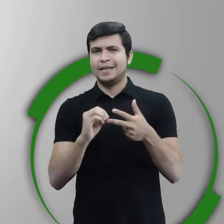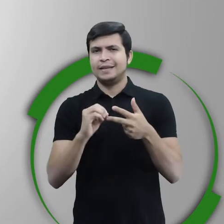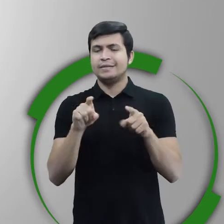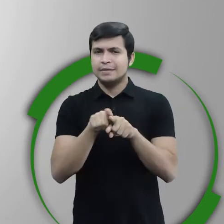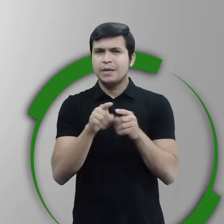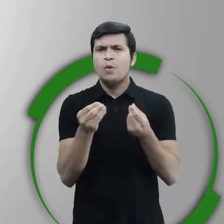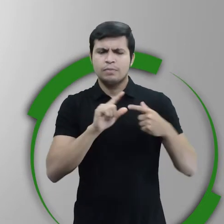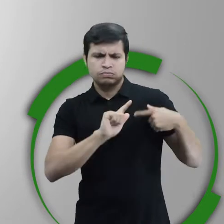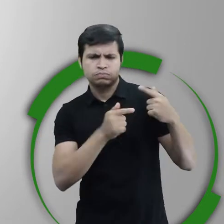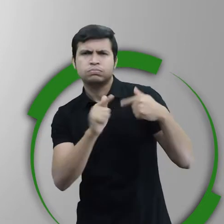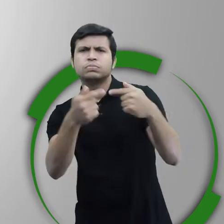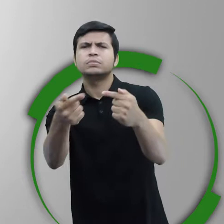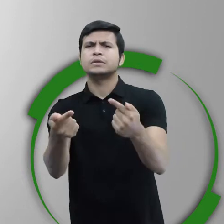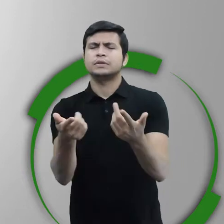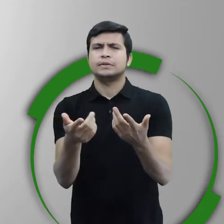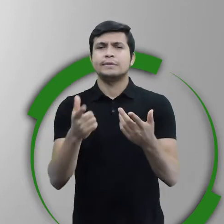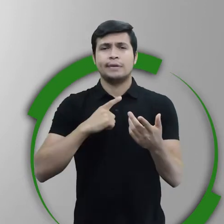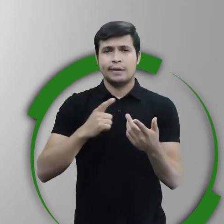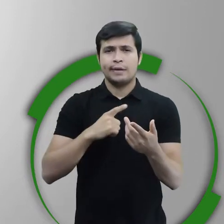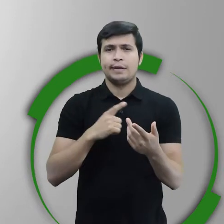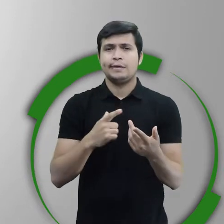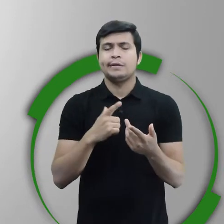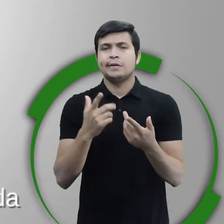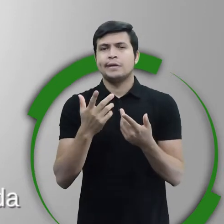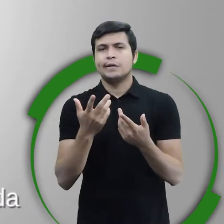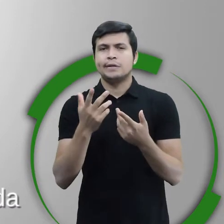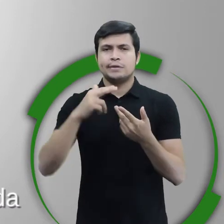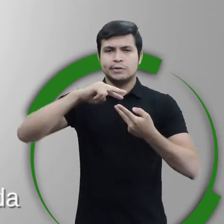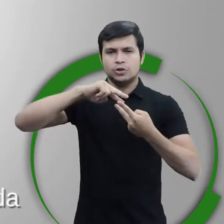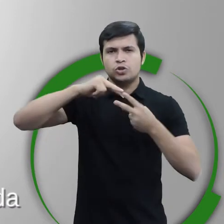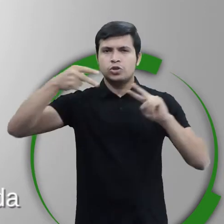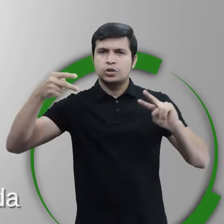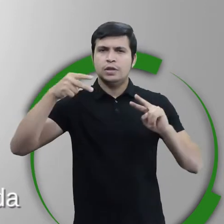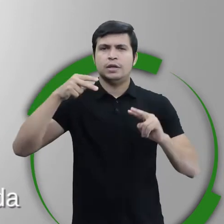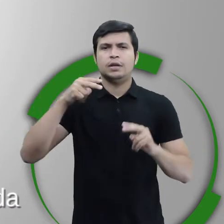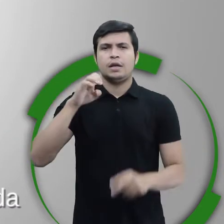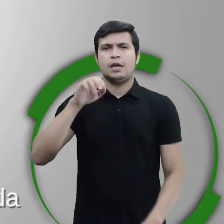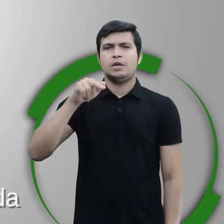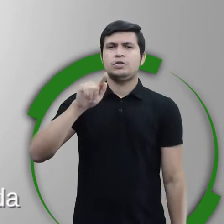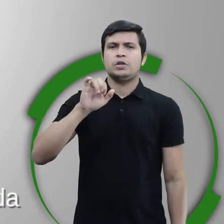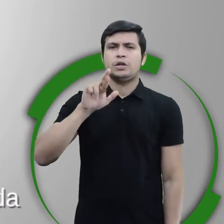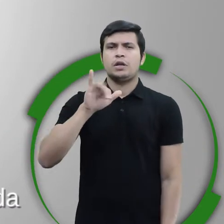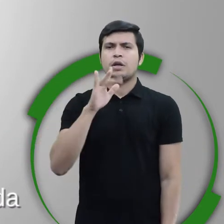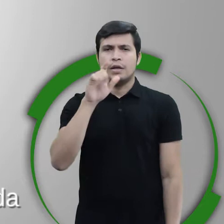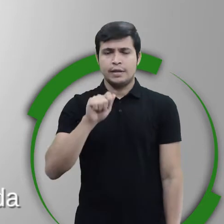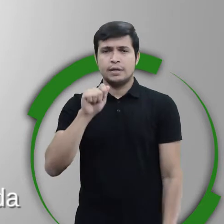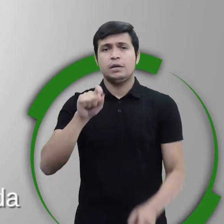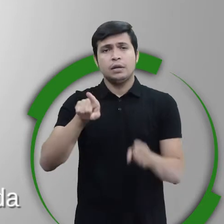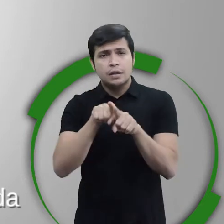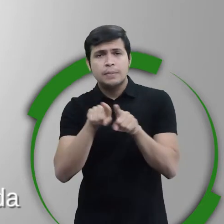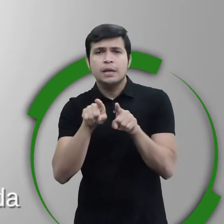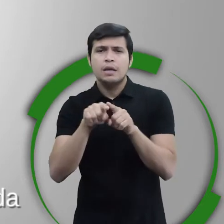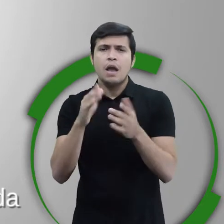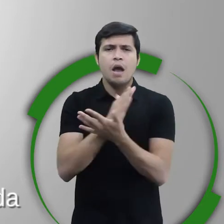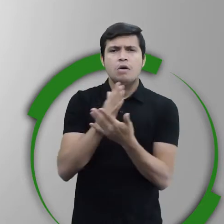da hereditariedade, aplicações da engenharia genética, abordando também temas como a hipótese sobre a origem